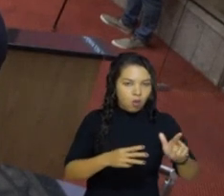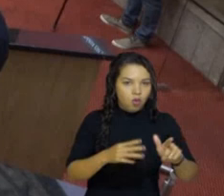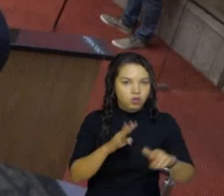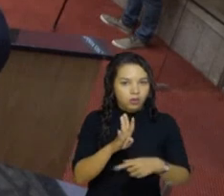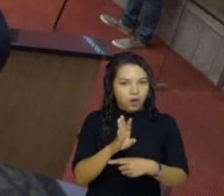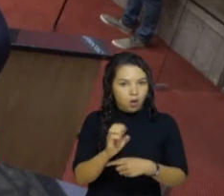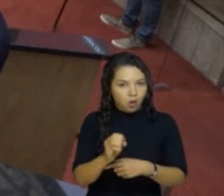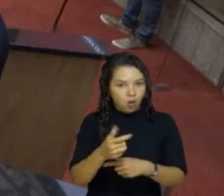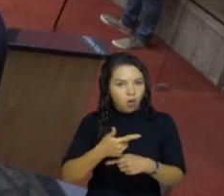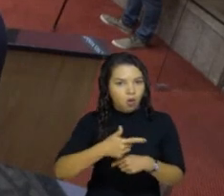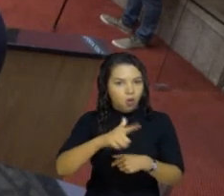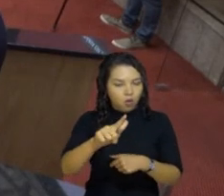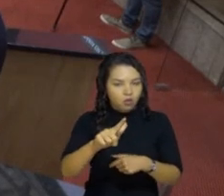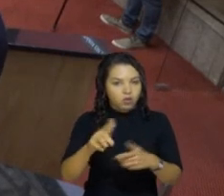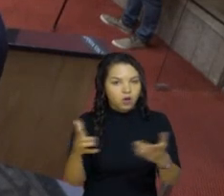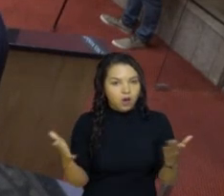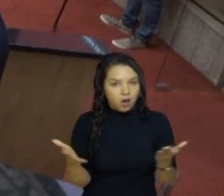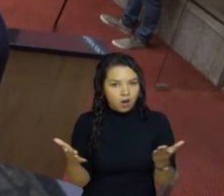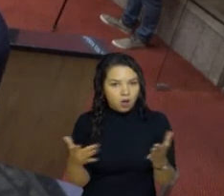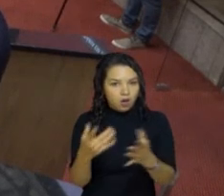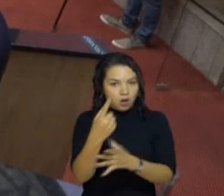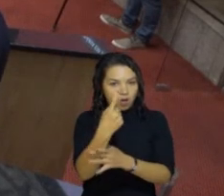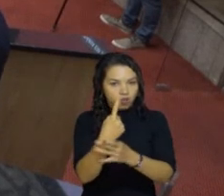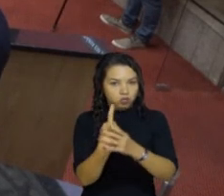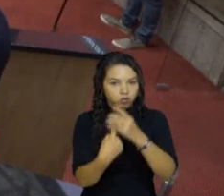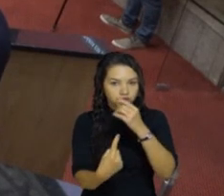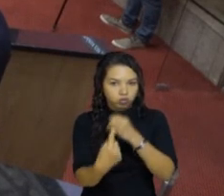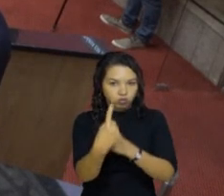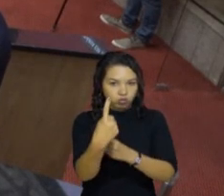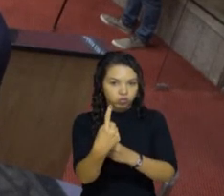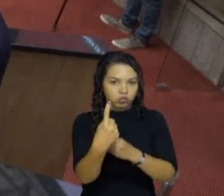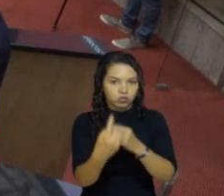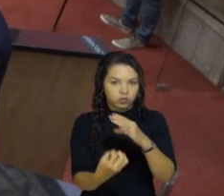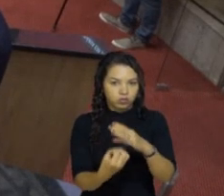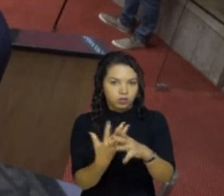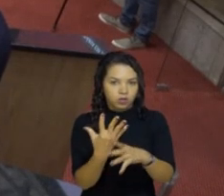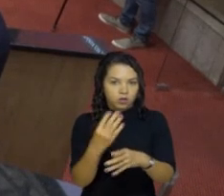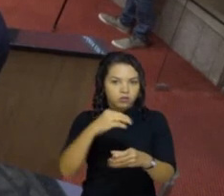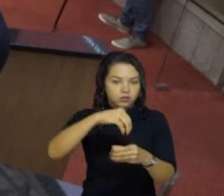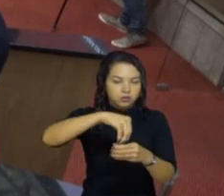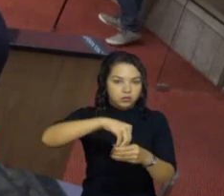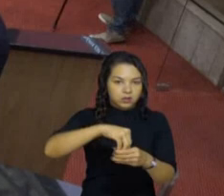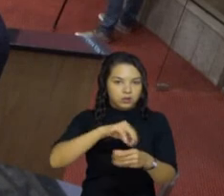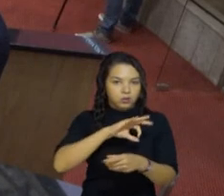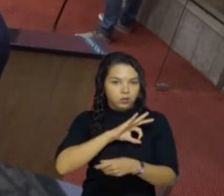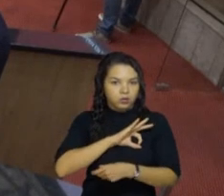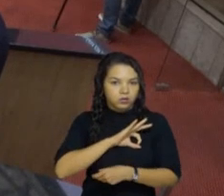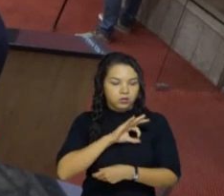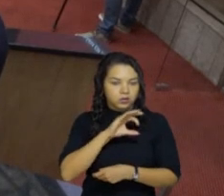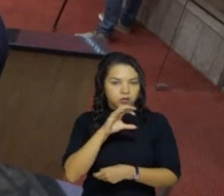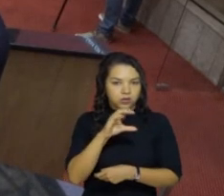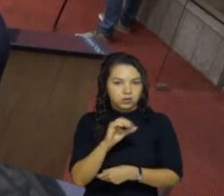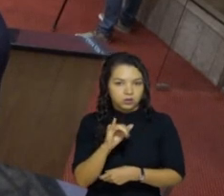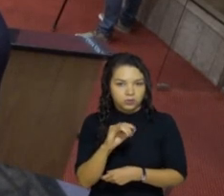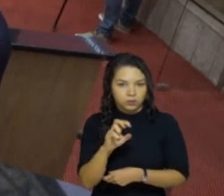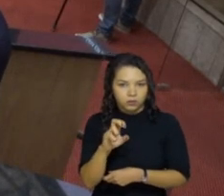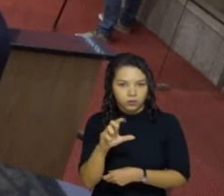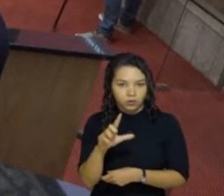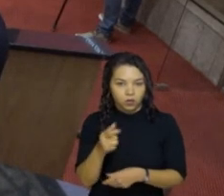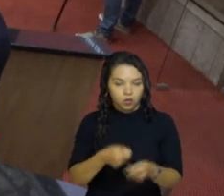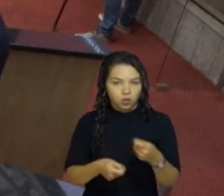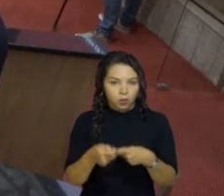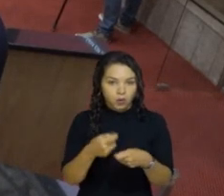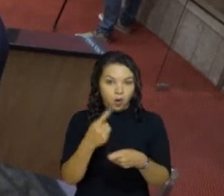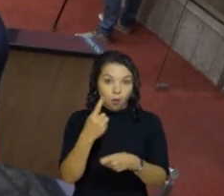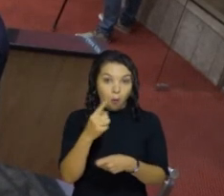base. Através do Sistema Único de Denúncias, criado dentro da Polícia Civil, uma economia de R$ 1 milhão para os cofres públicos, graças